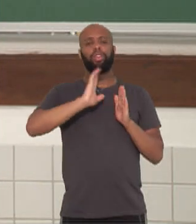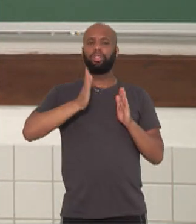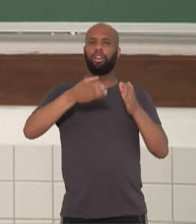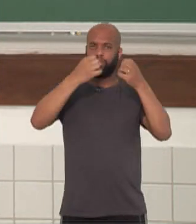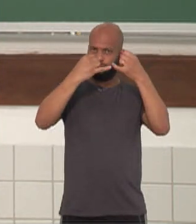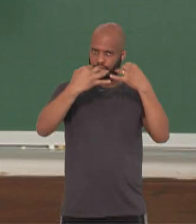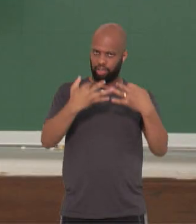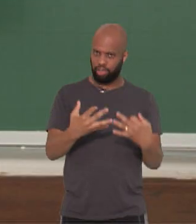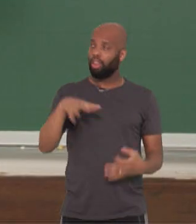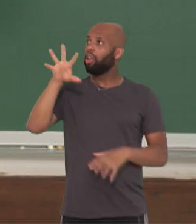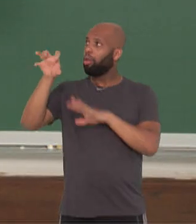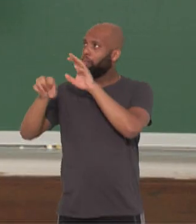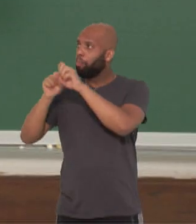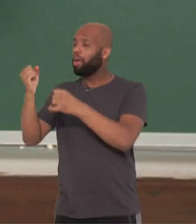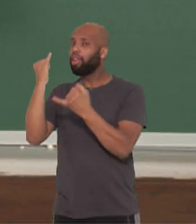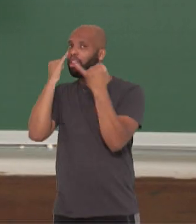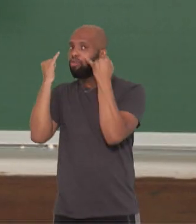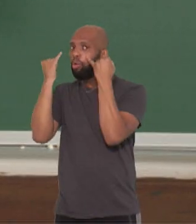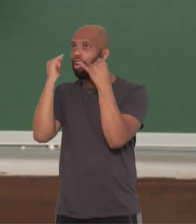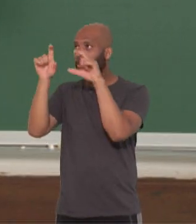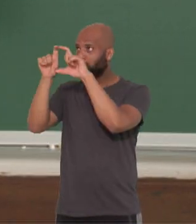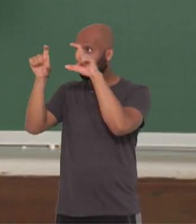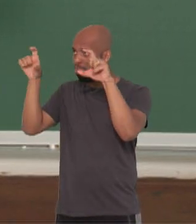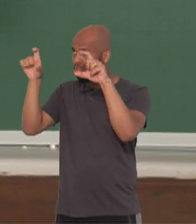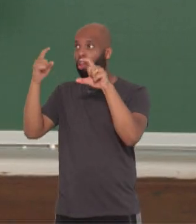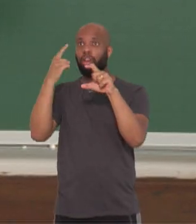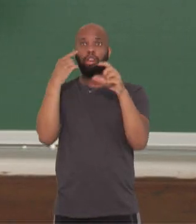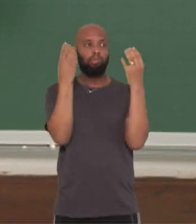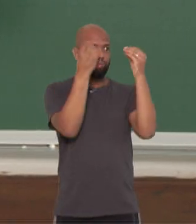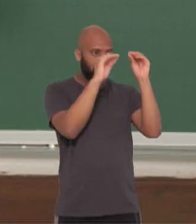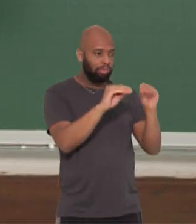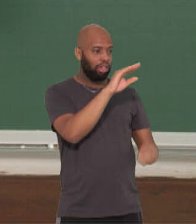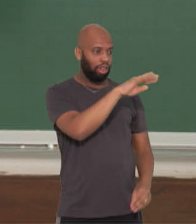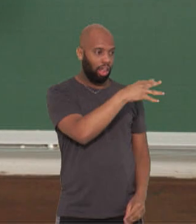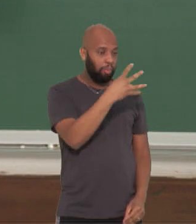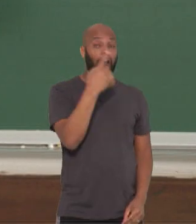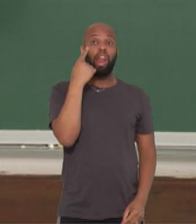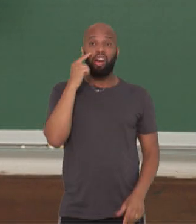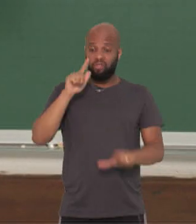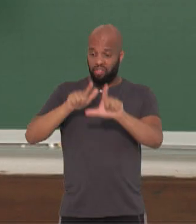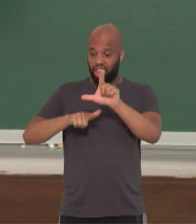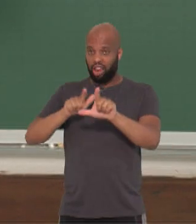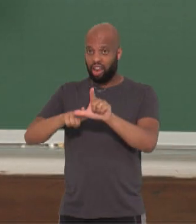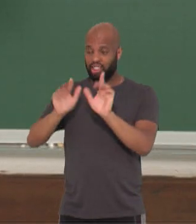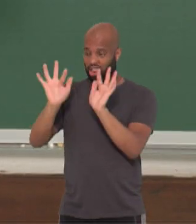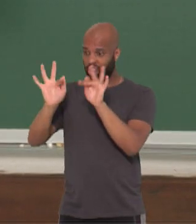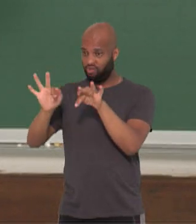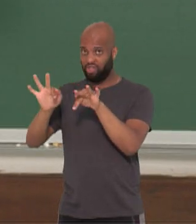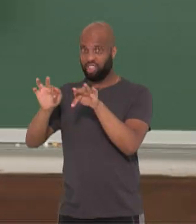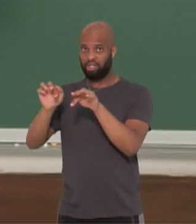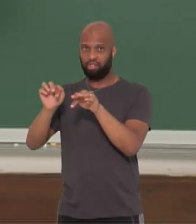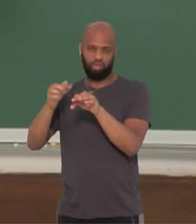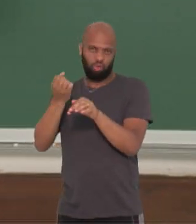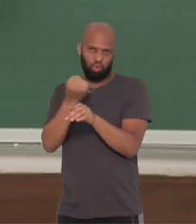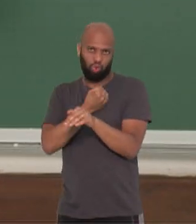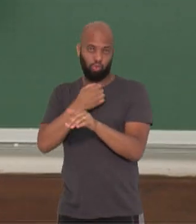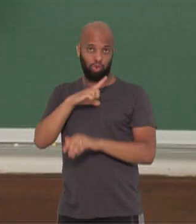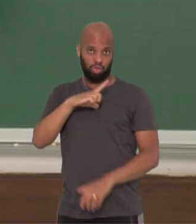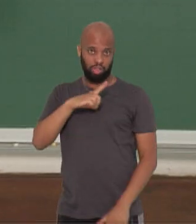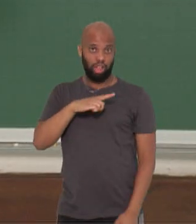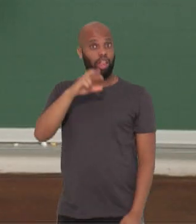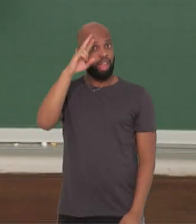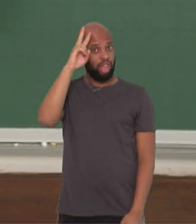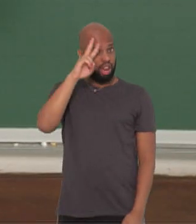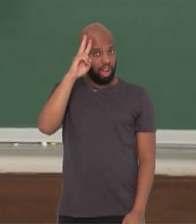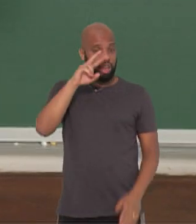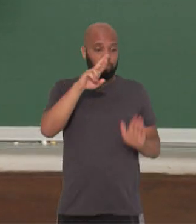na tabela, relaciona com as grandezas físicas corretas, utiliza as equações corretamente, lembre-se sempre das